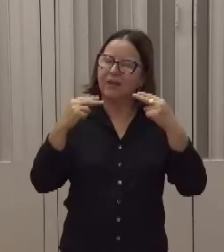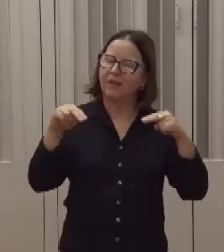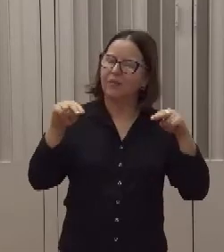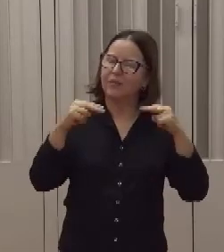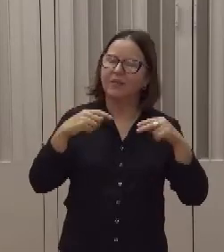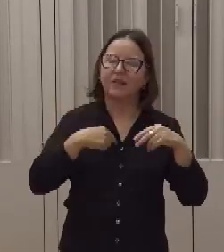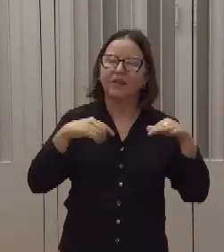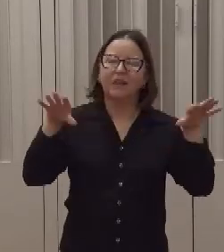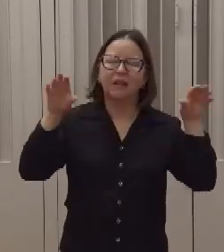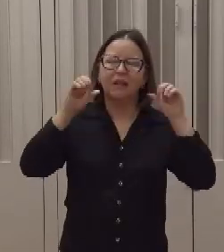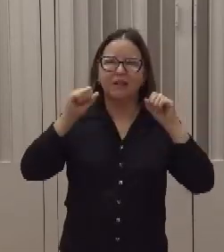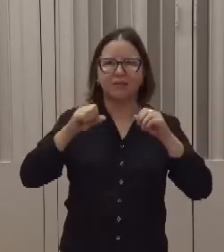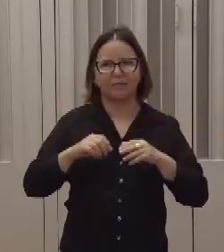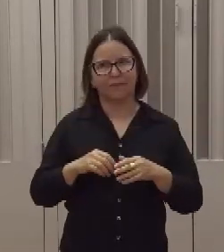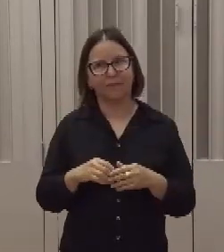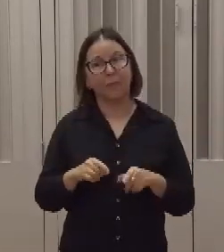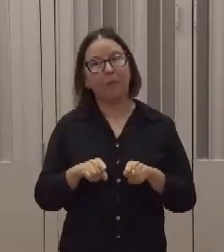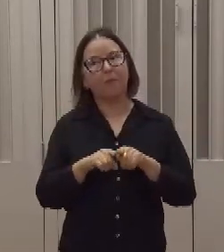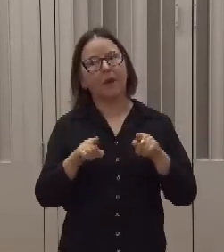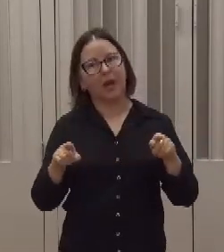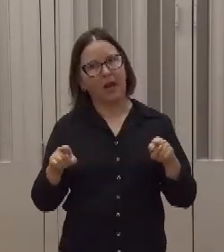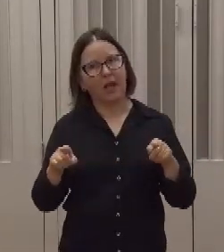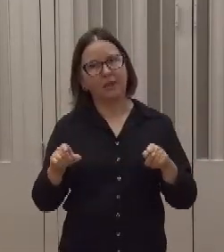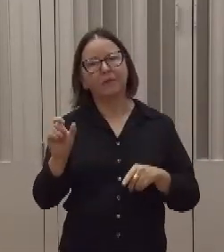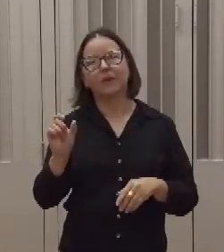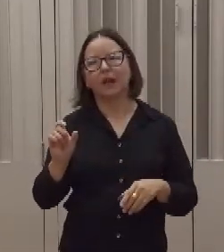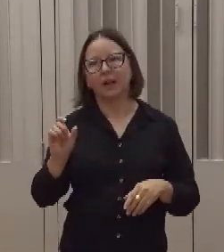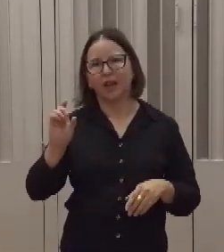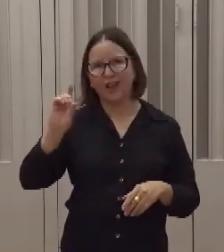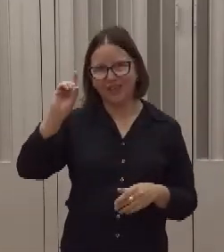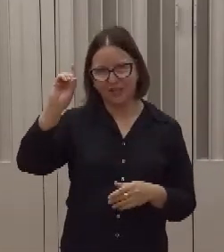ouço, mas na palavra de Deus.